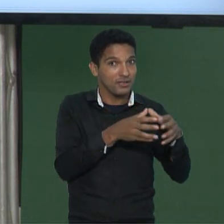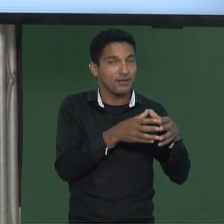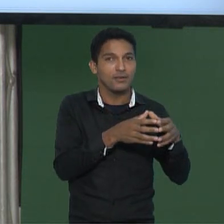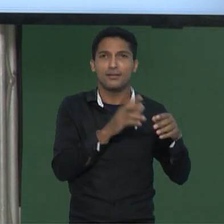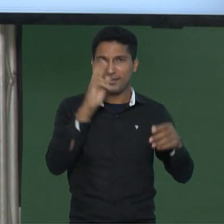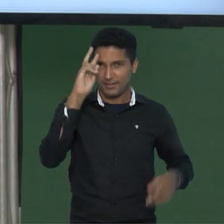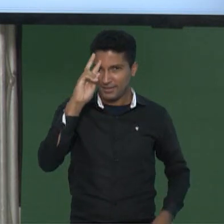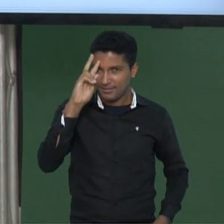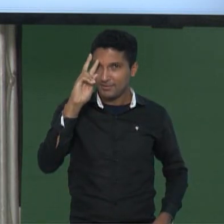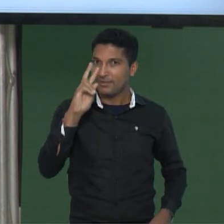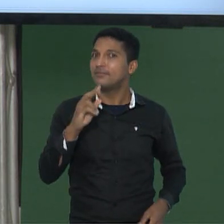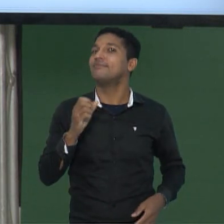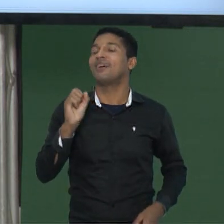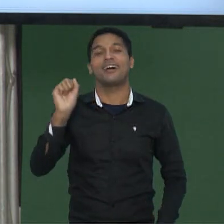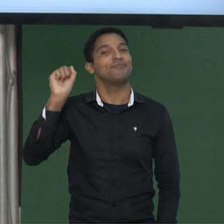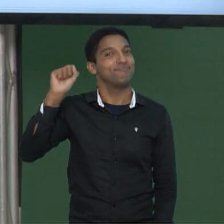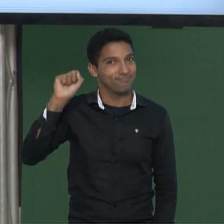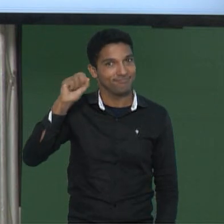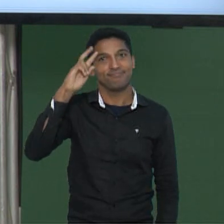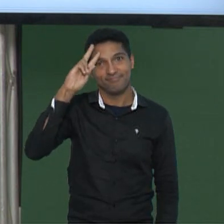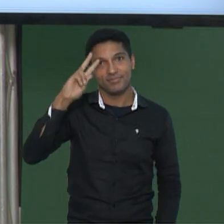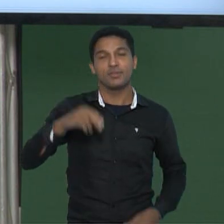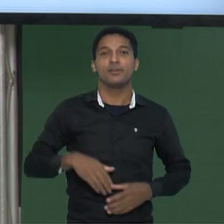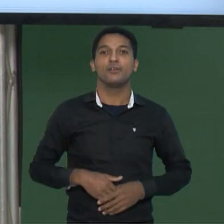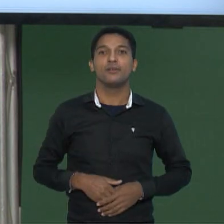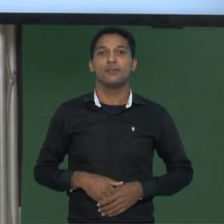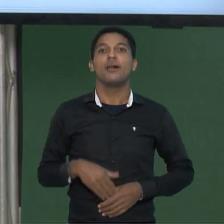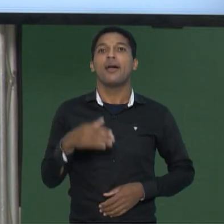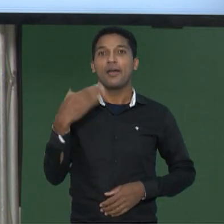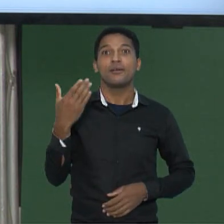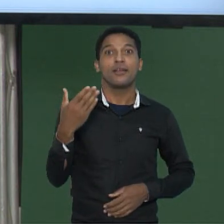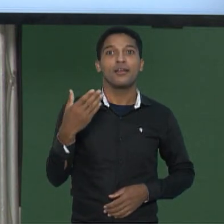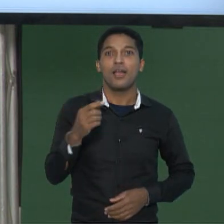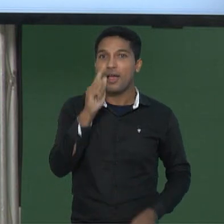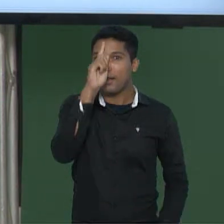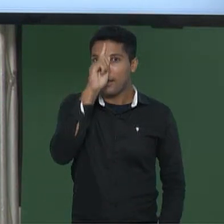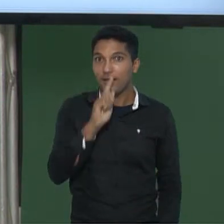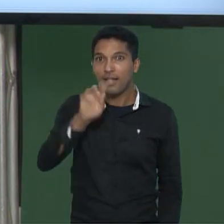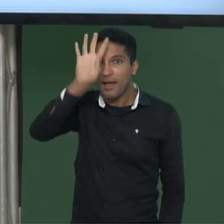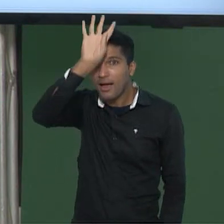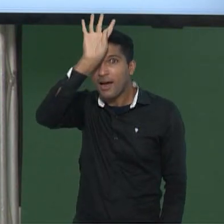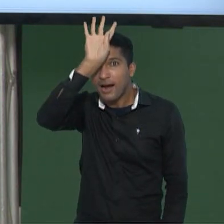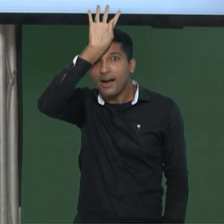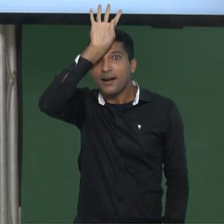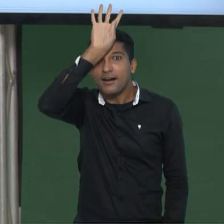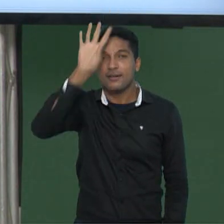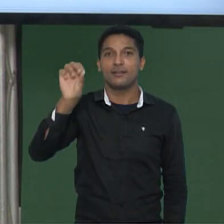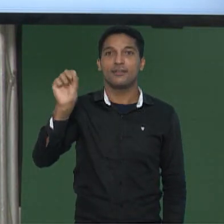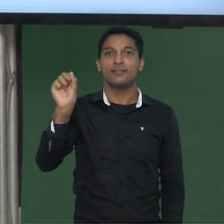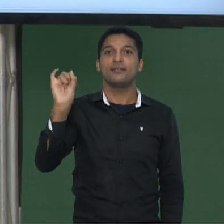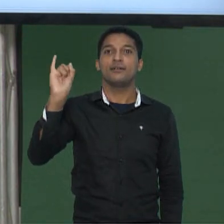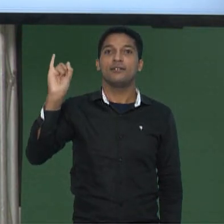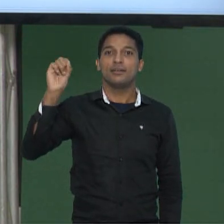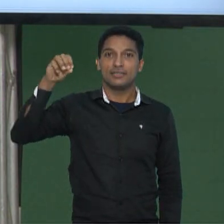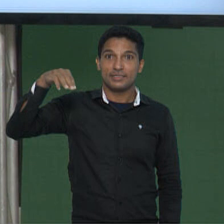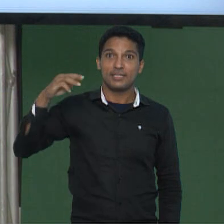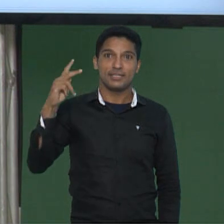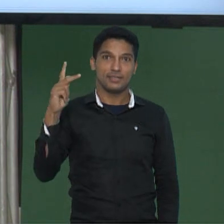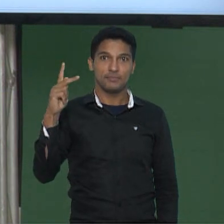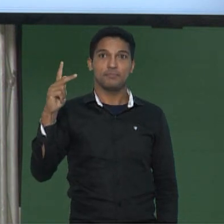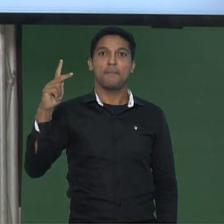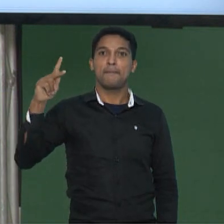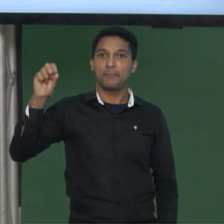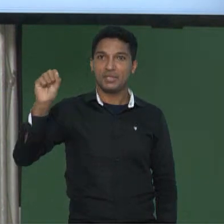family? Lembram, né? São os Simpsons. Nós já vimos. Quem ainda tiver alguma dúvida, corre lá no